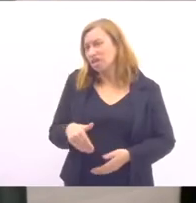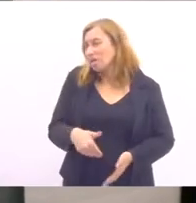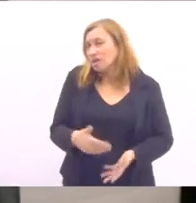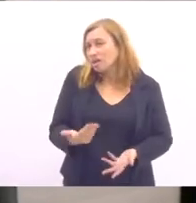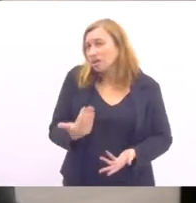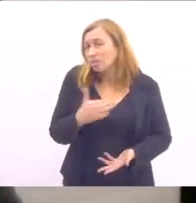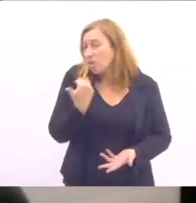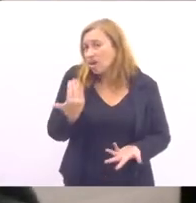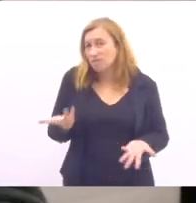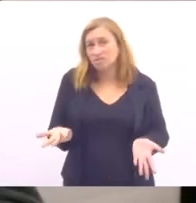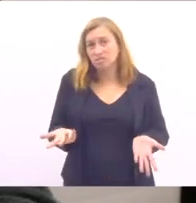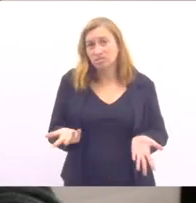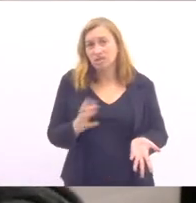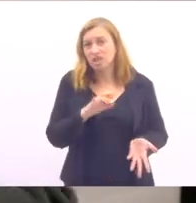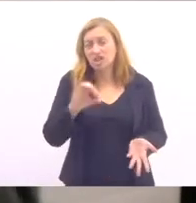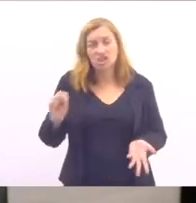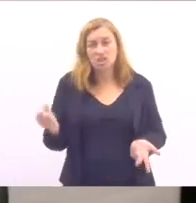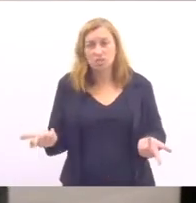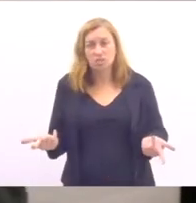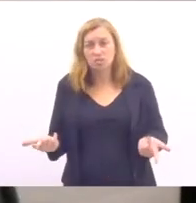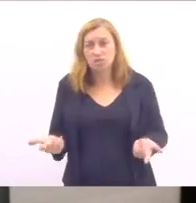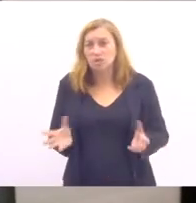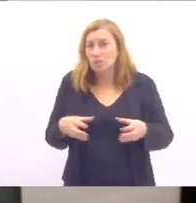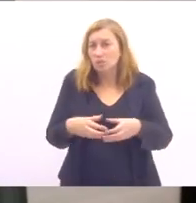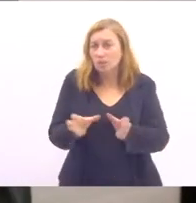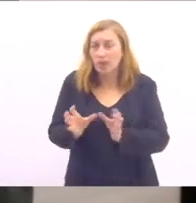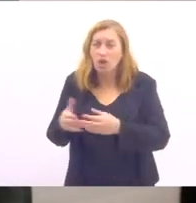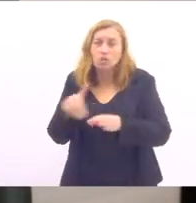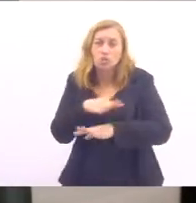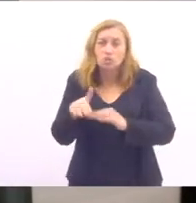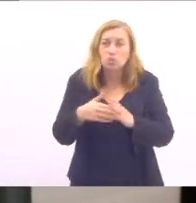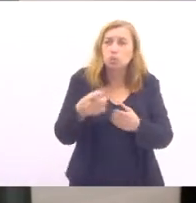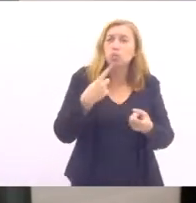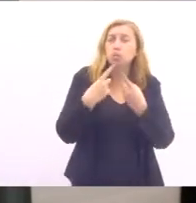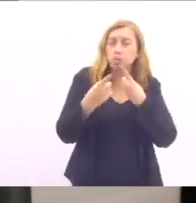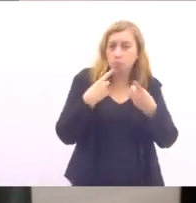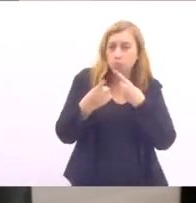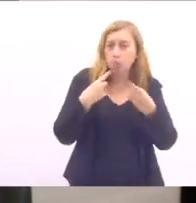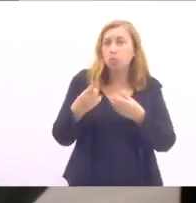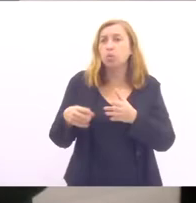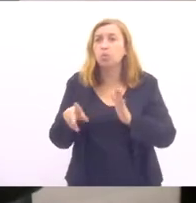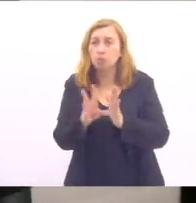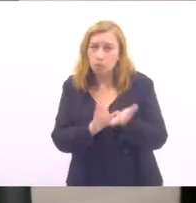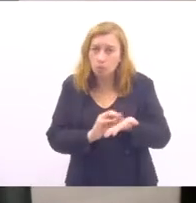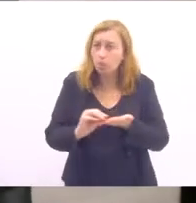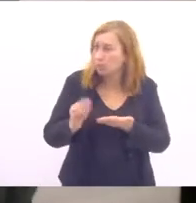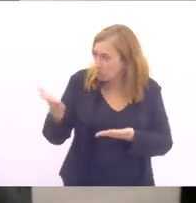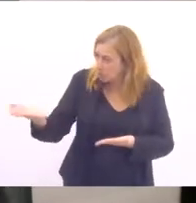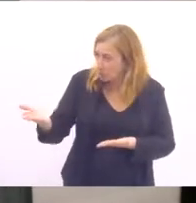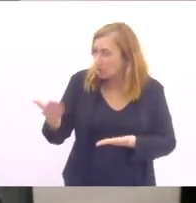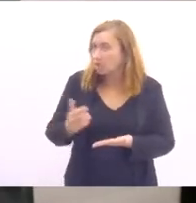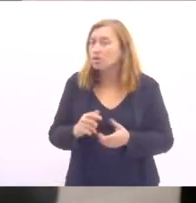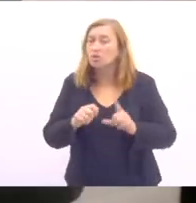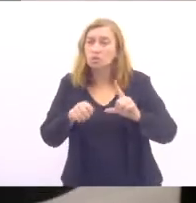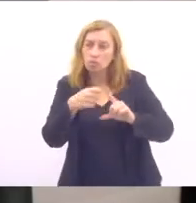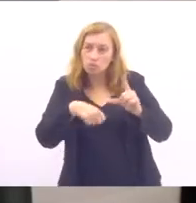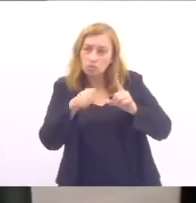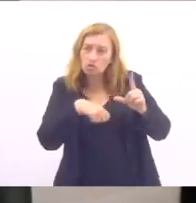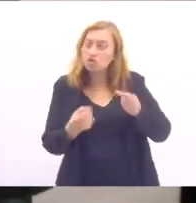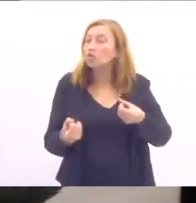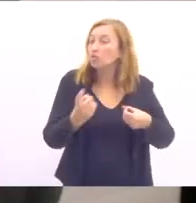há resíduo. As cooperativas não têm. Todas essas discussões que eu vi o senhor botar em pauta aí, como a logística